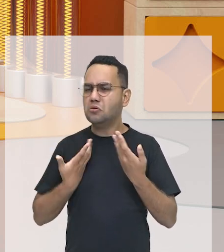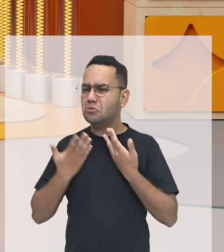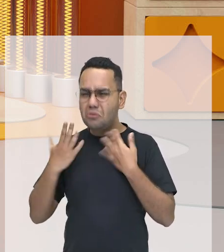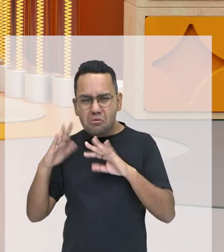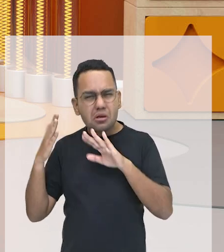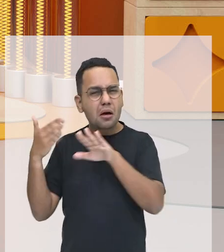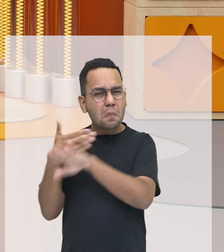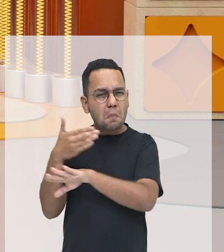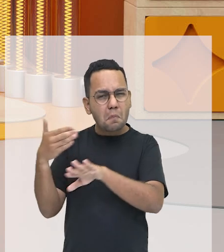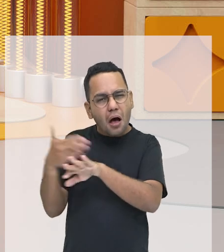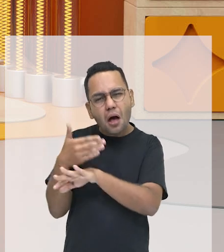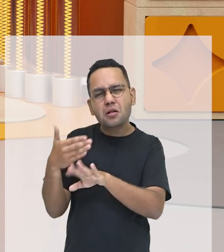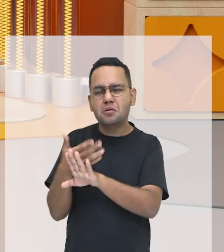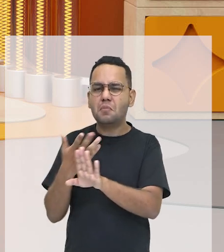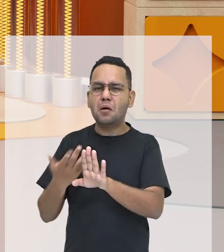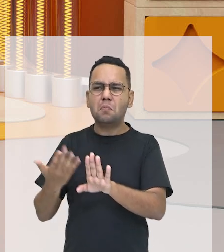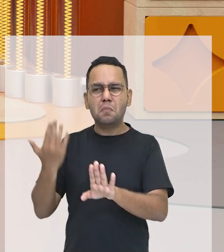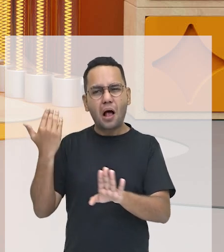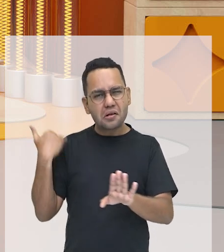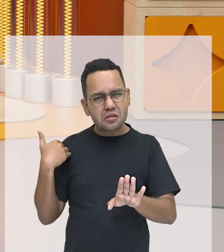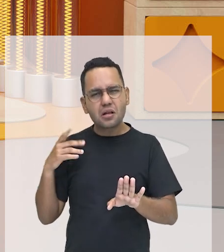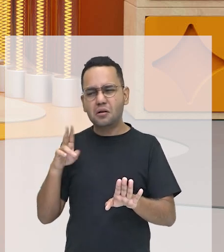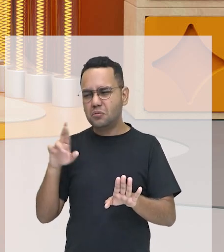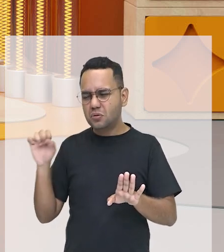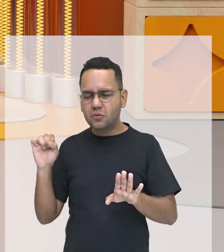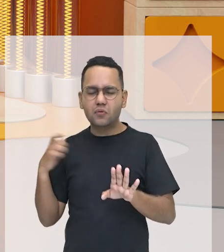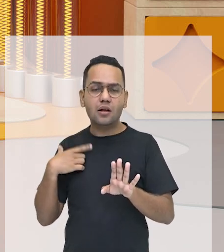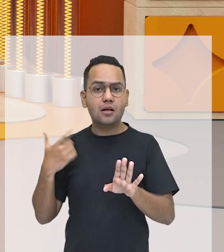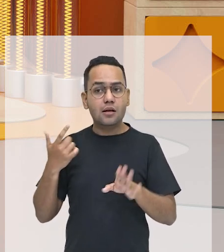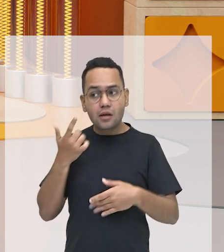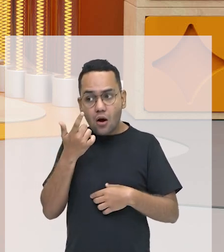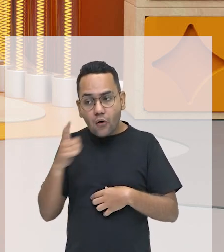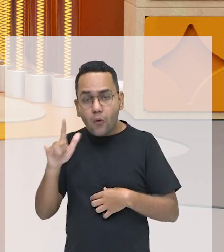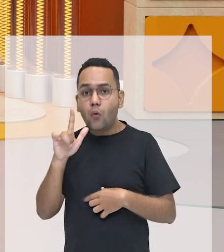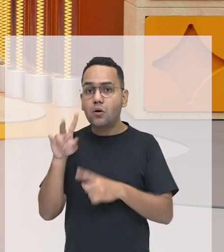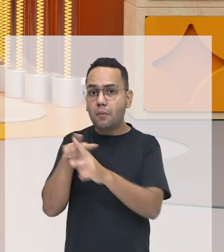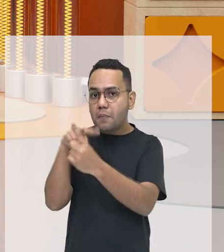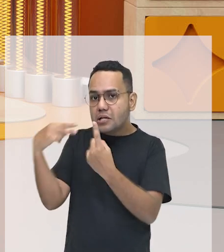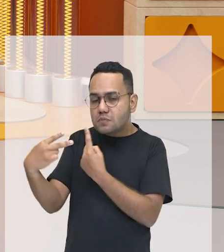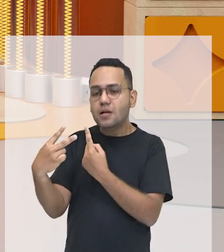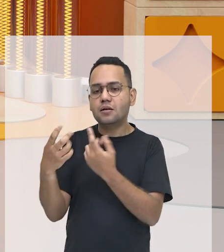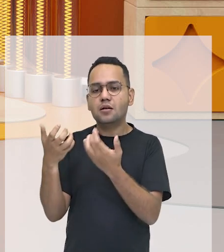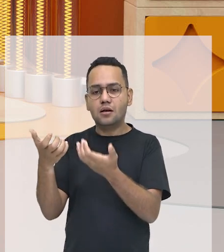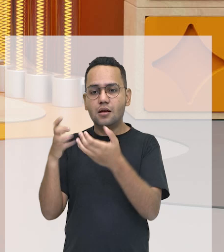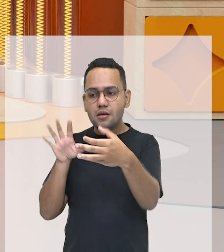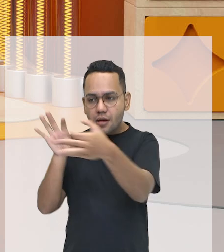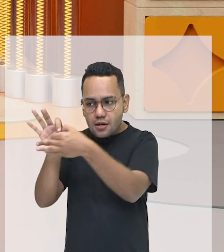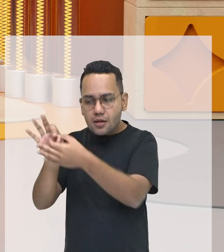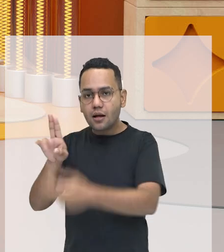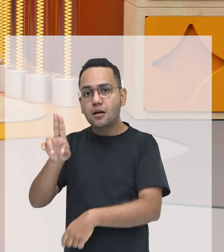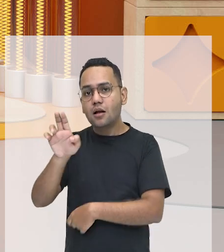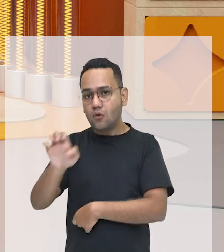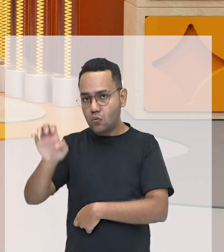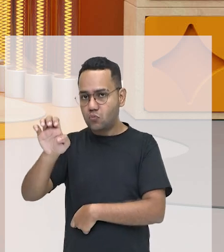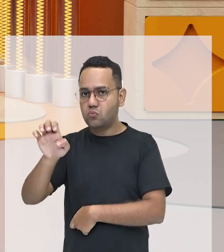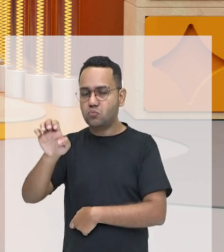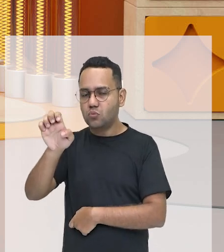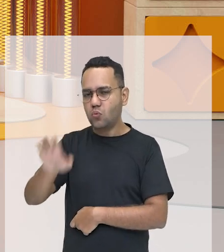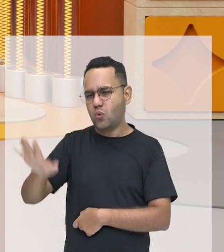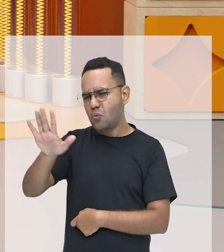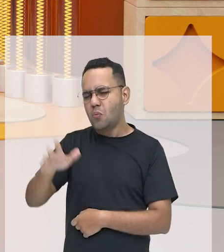que se tinha principalmente, né, na época da União Soviética e realmente ficar ali do lado da Europa, né, tendo